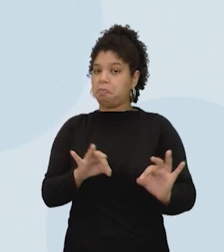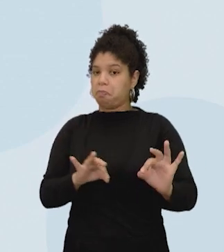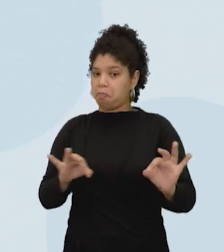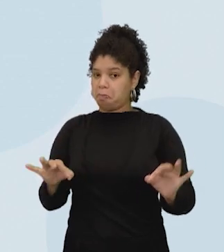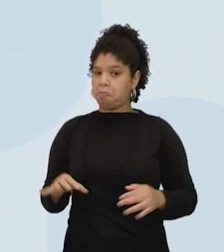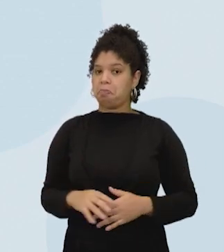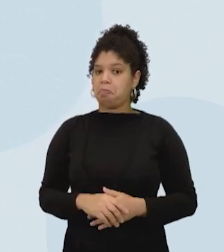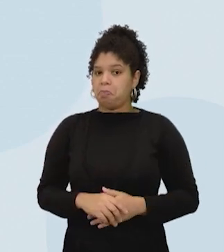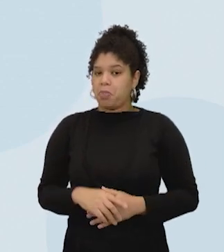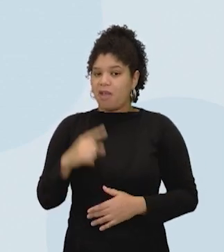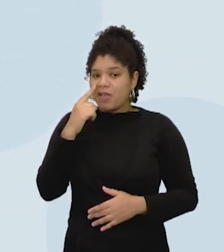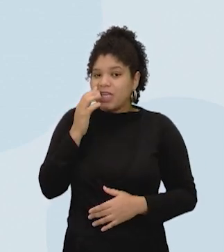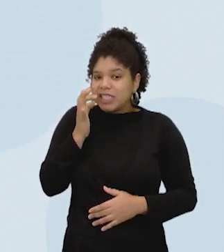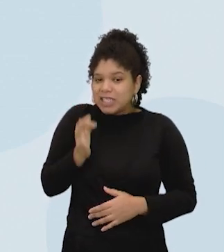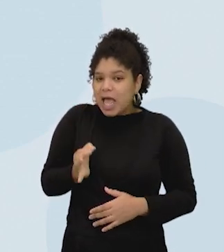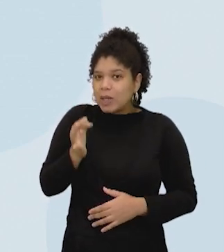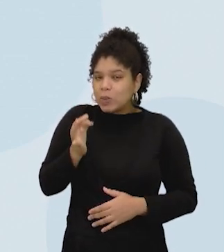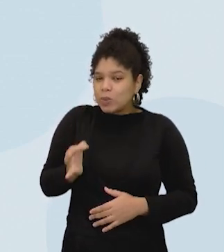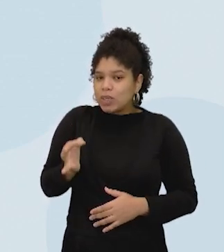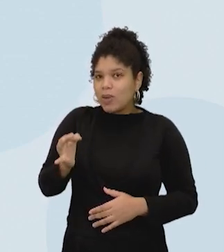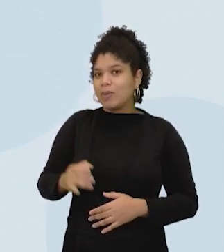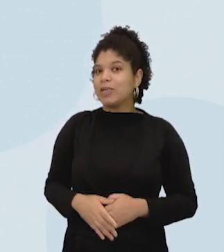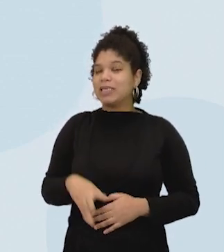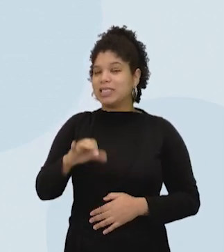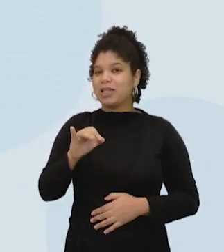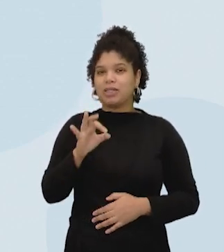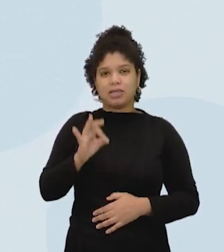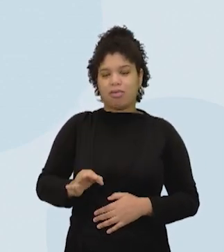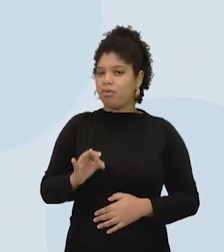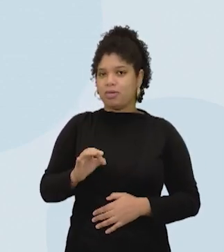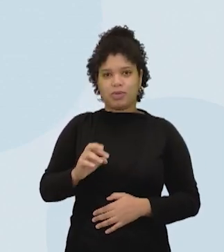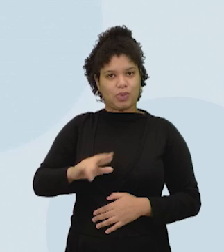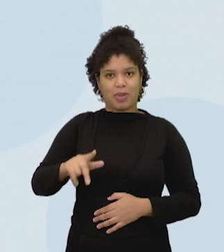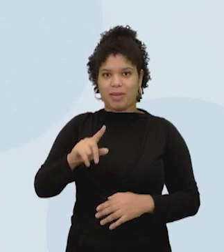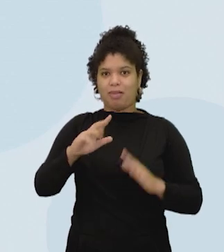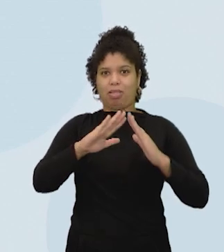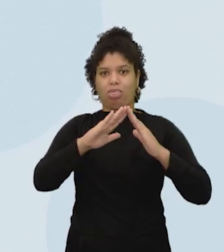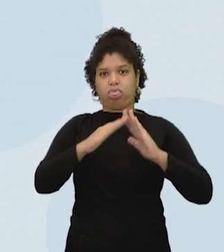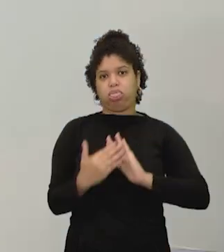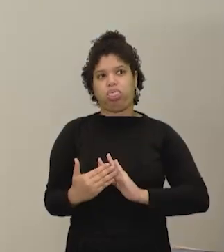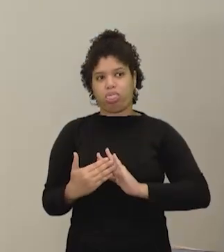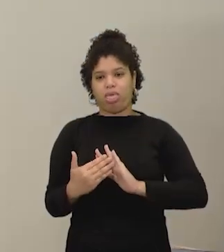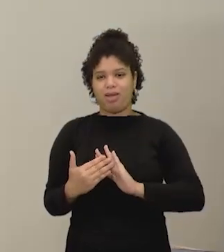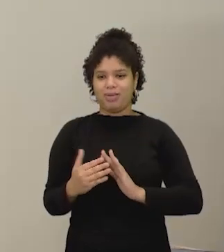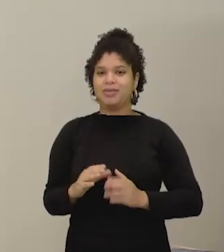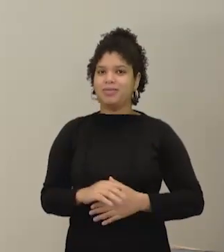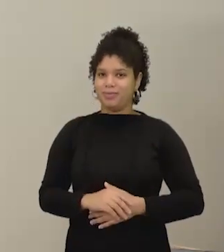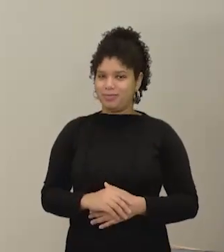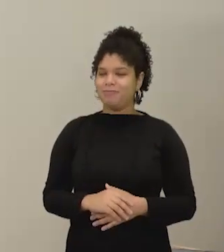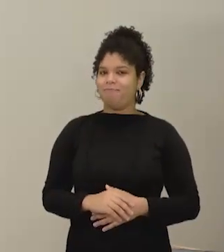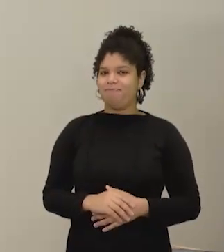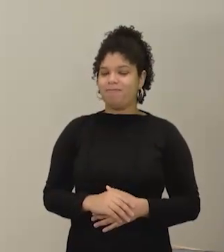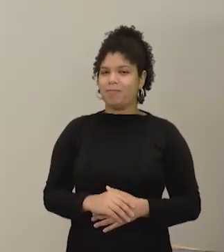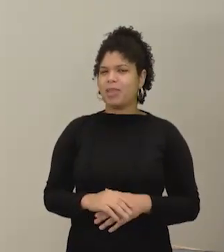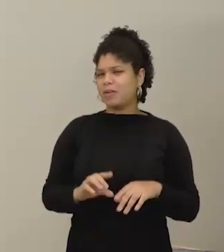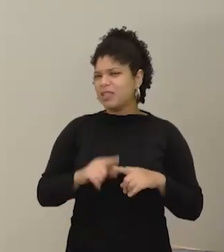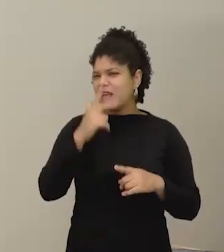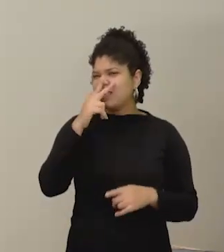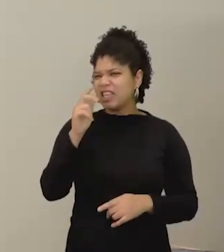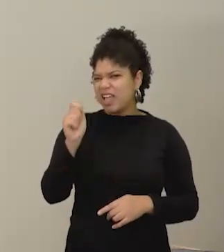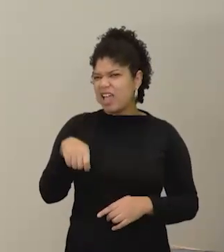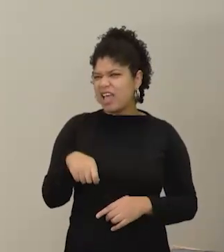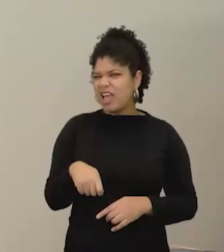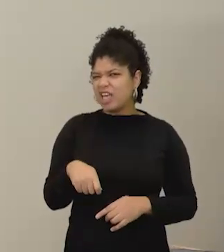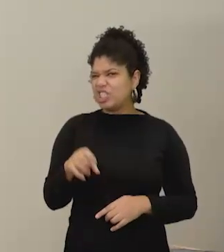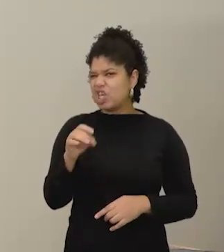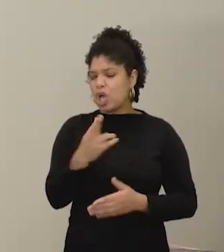trabalho. Literalmente a casa cai. Então também eu trouxe para ilustrar que desenho desenho só para desenhar a casinha, não. Desenho